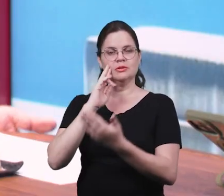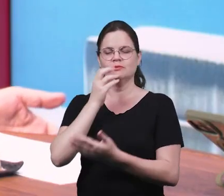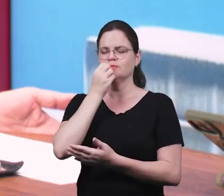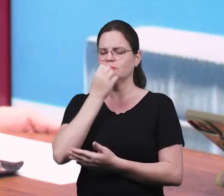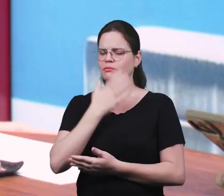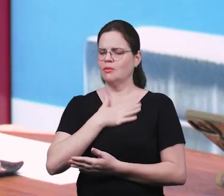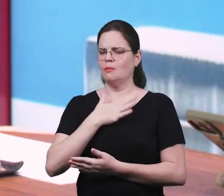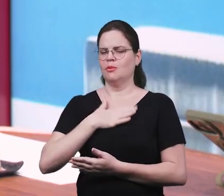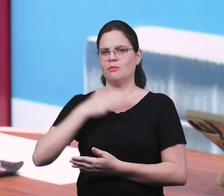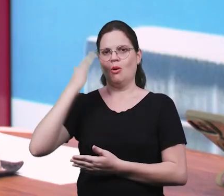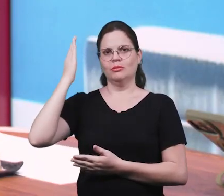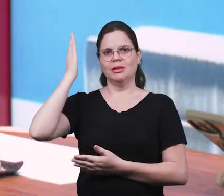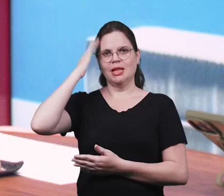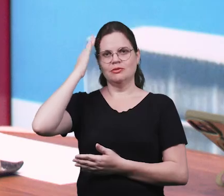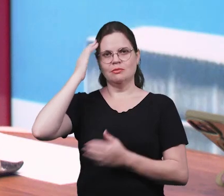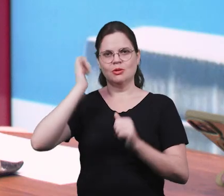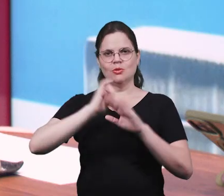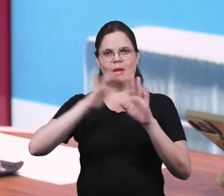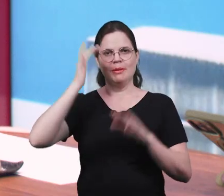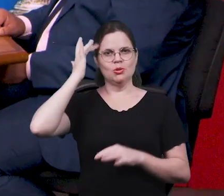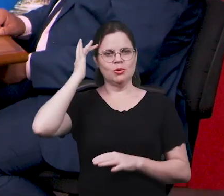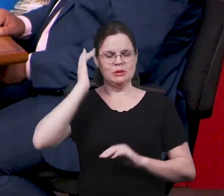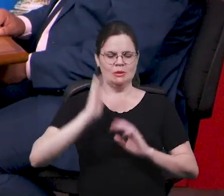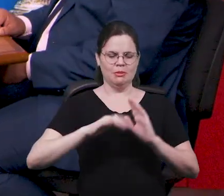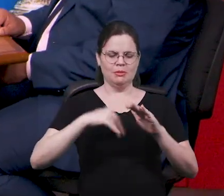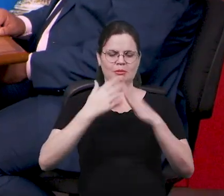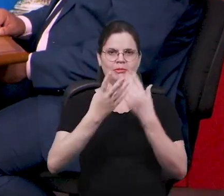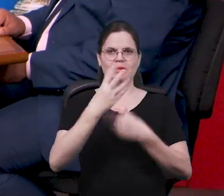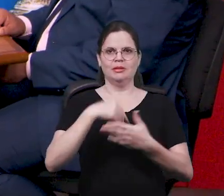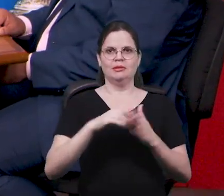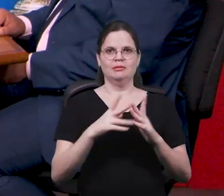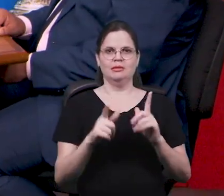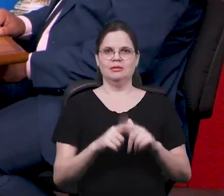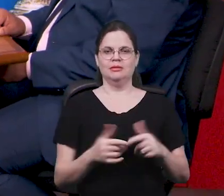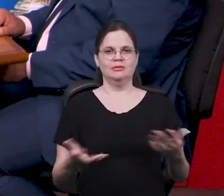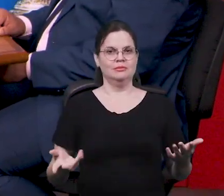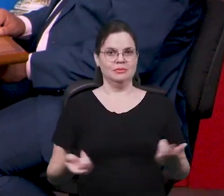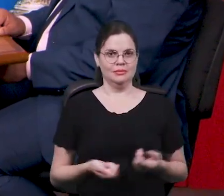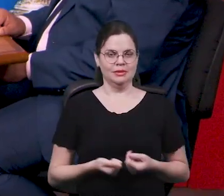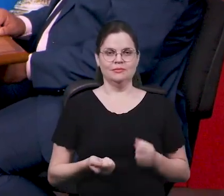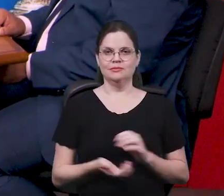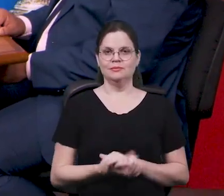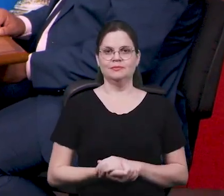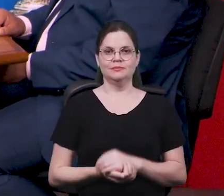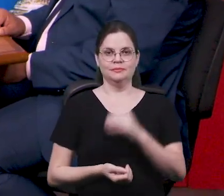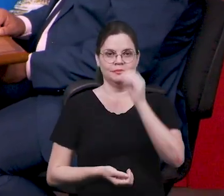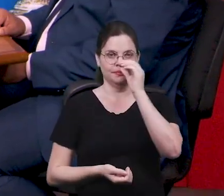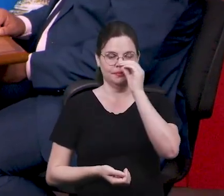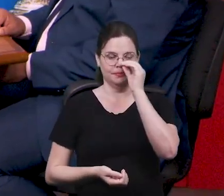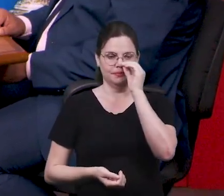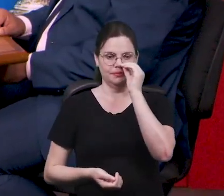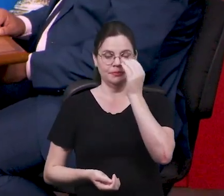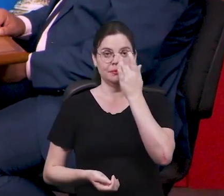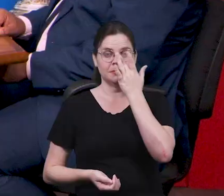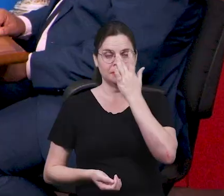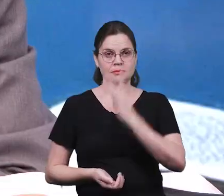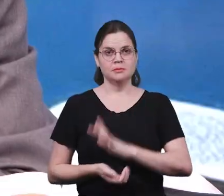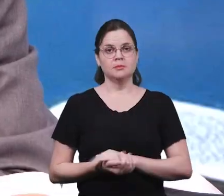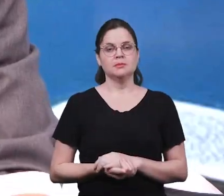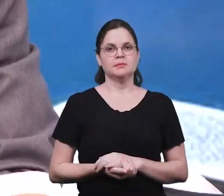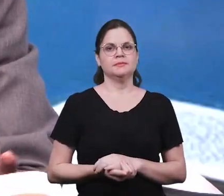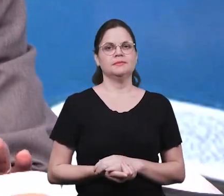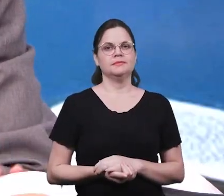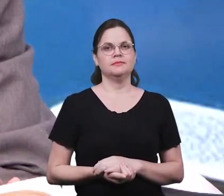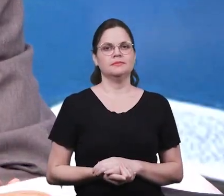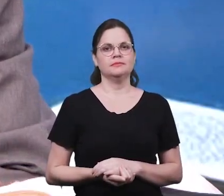meu entendimento de obra e meu crescimento. Amém. Maravilhoso, Né? maravilhoso. Eu gostaria agora de perguntar, de pedir